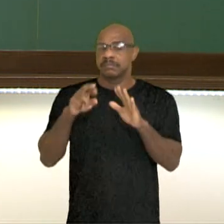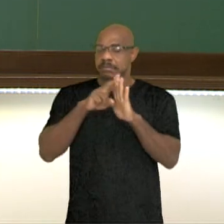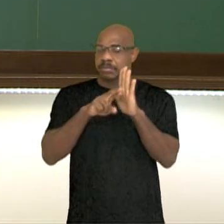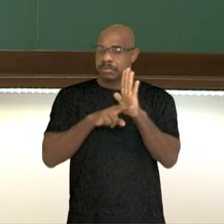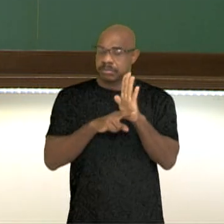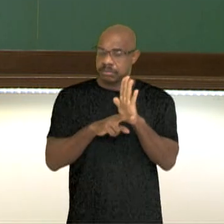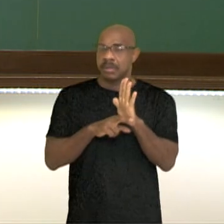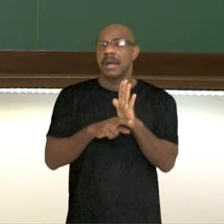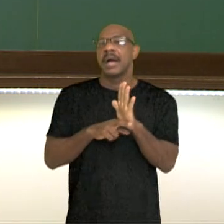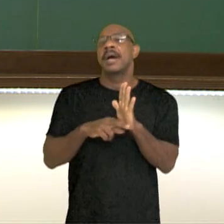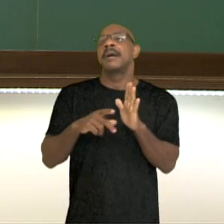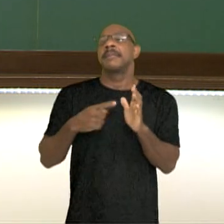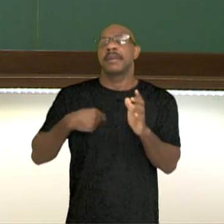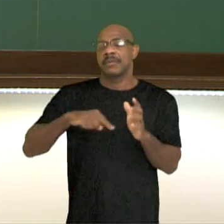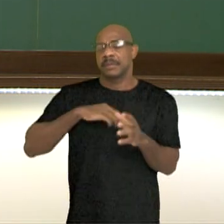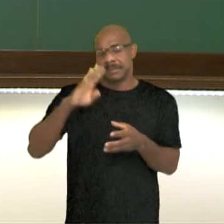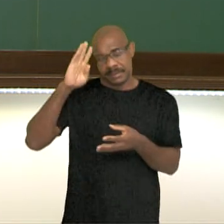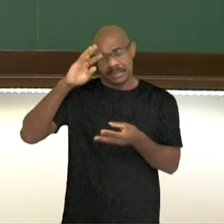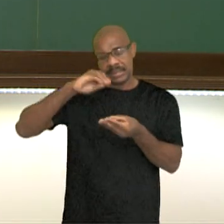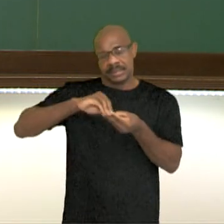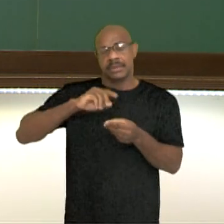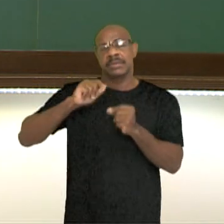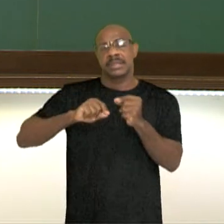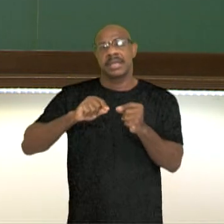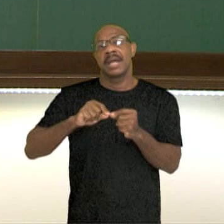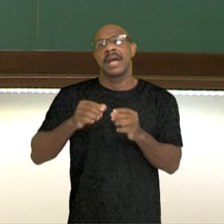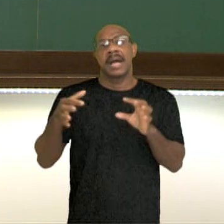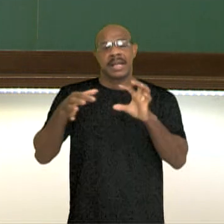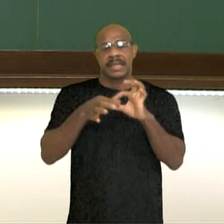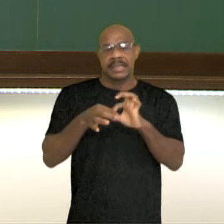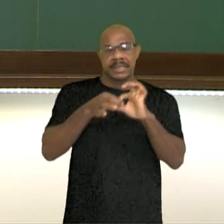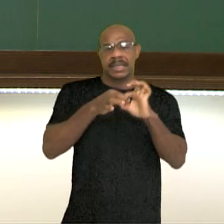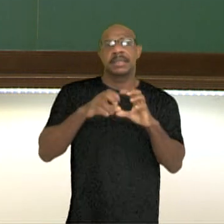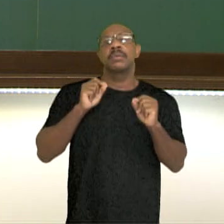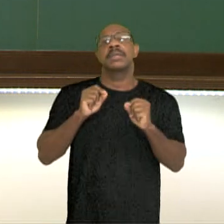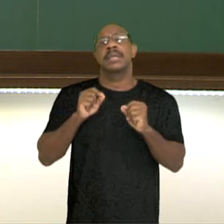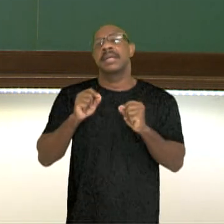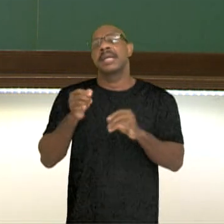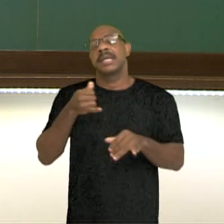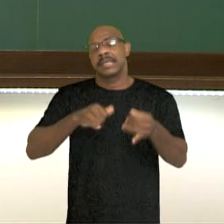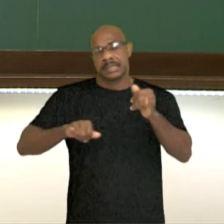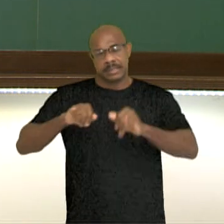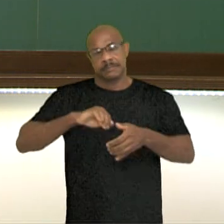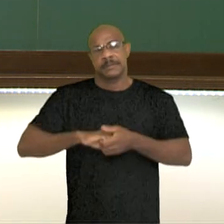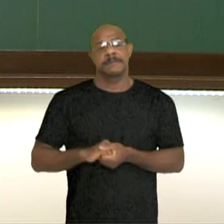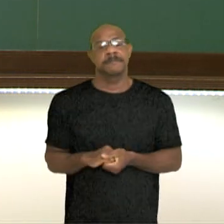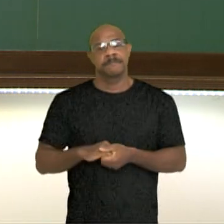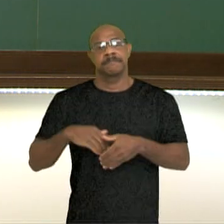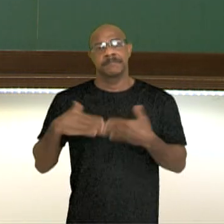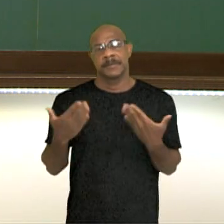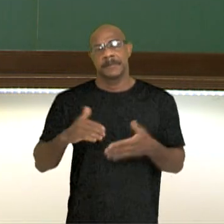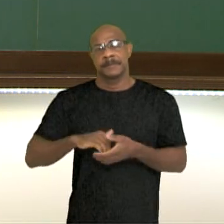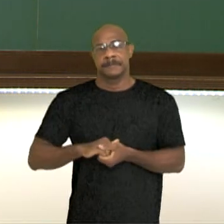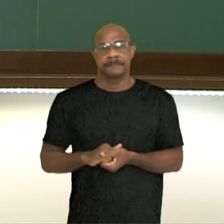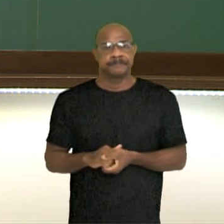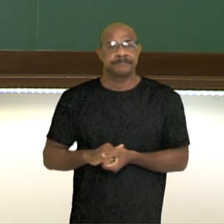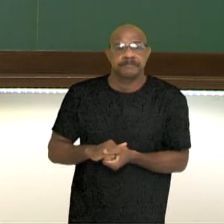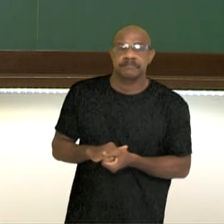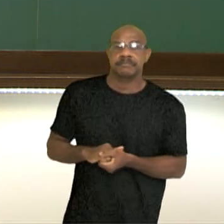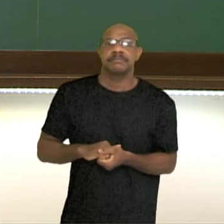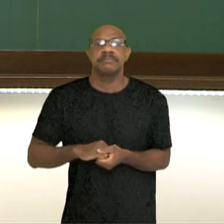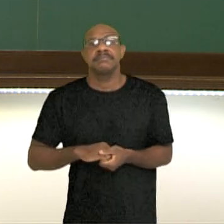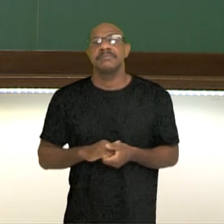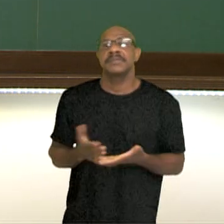para entendermos as ligações químicas. A regra do octeto diz que os átomos buscam estabilidade